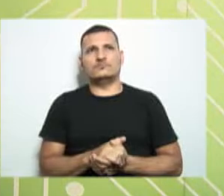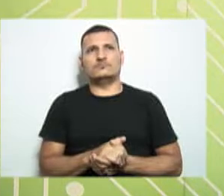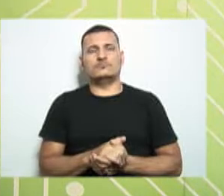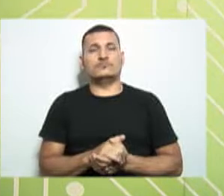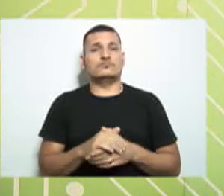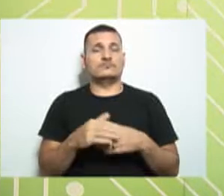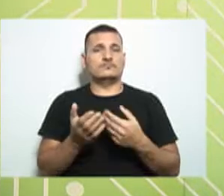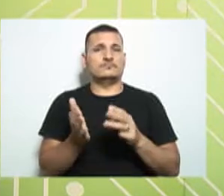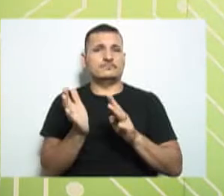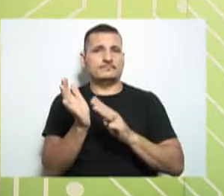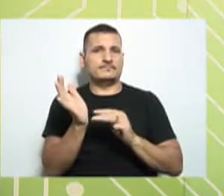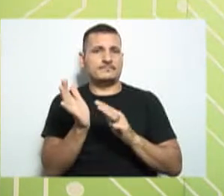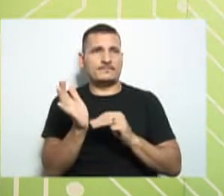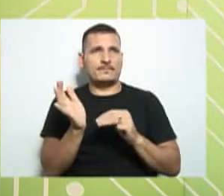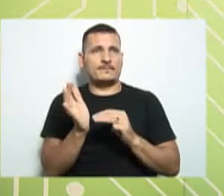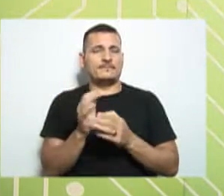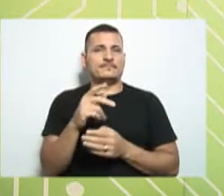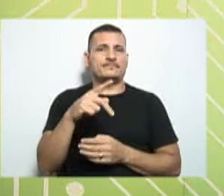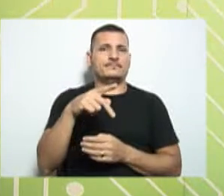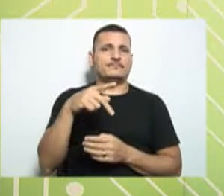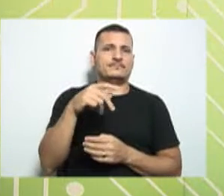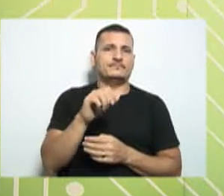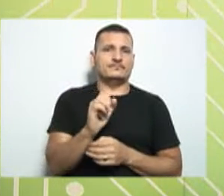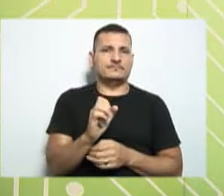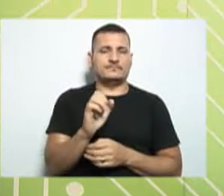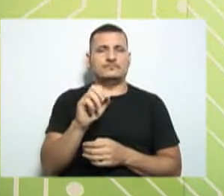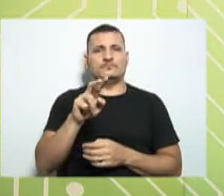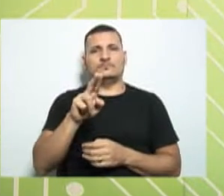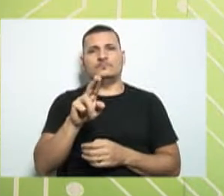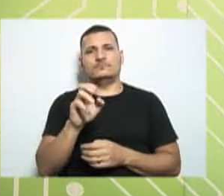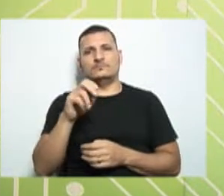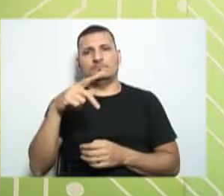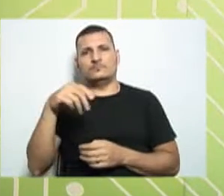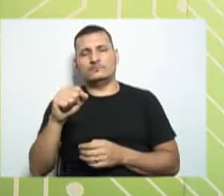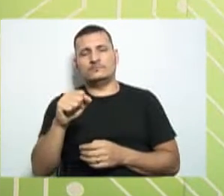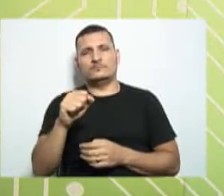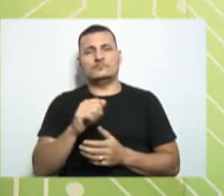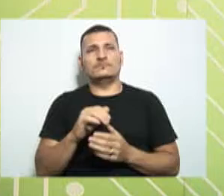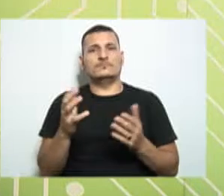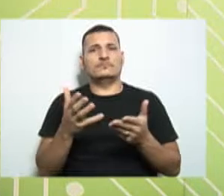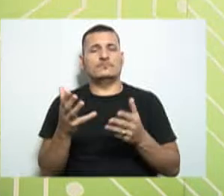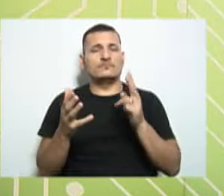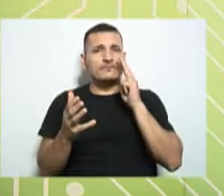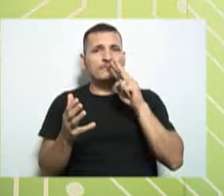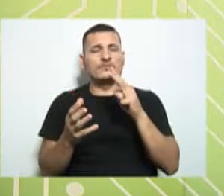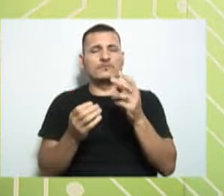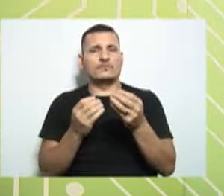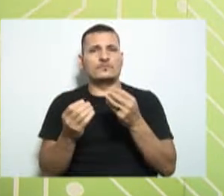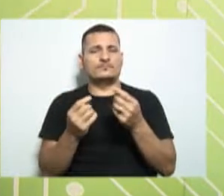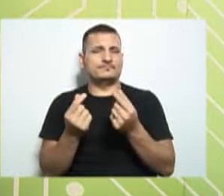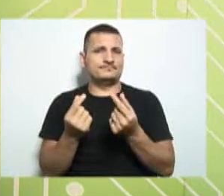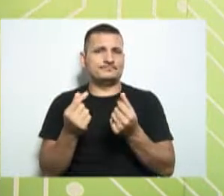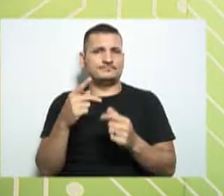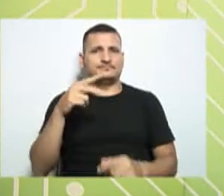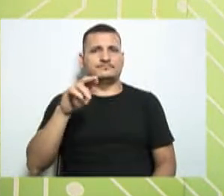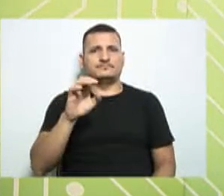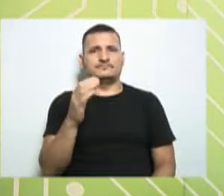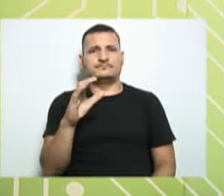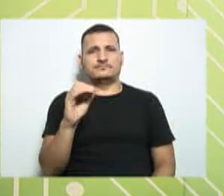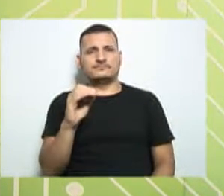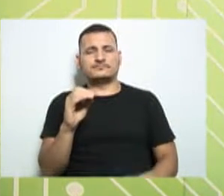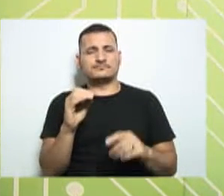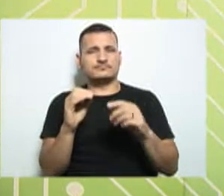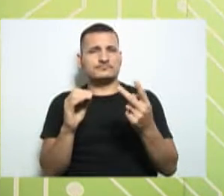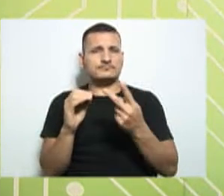parte de métodos, PEPS, UEPS e média ponderada, nós vamos entrar agora na formação de preço. Eles trabalham juntos, são como se fossem